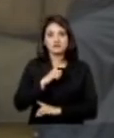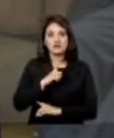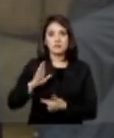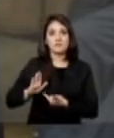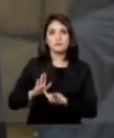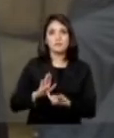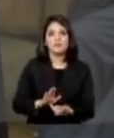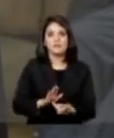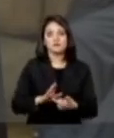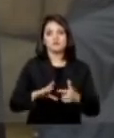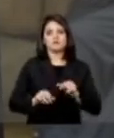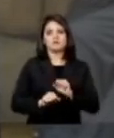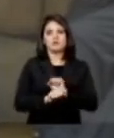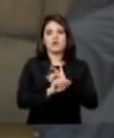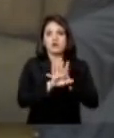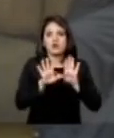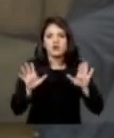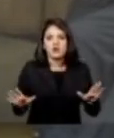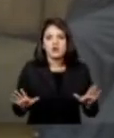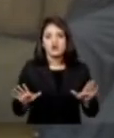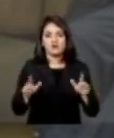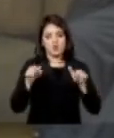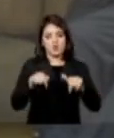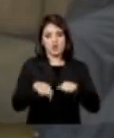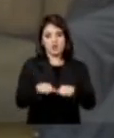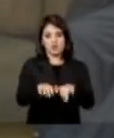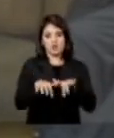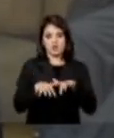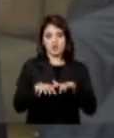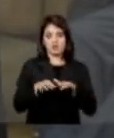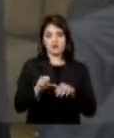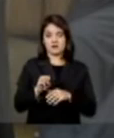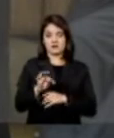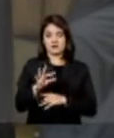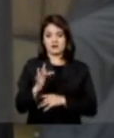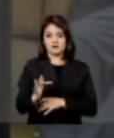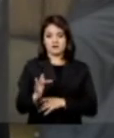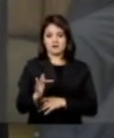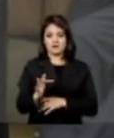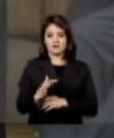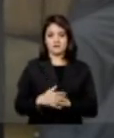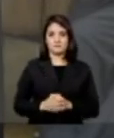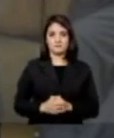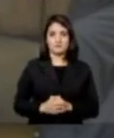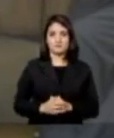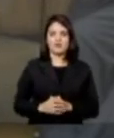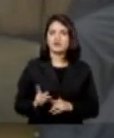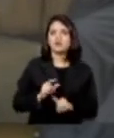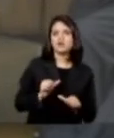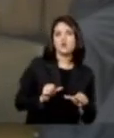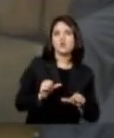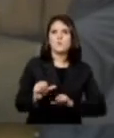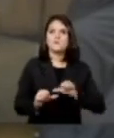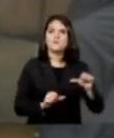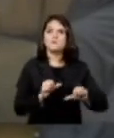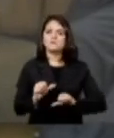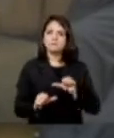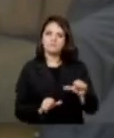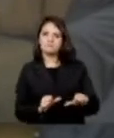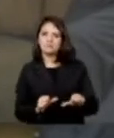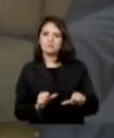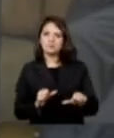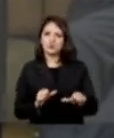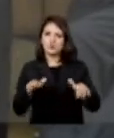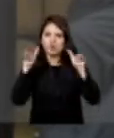este excelso tribunal e não, talvez, mudando os ares.